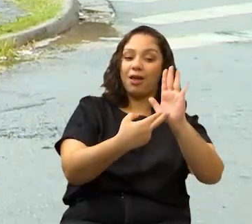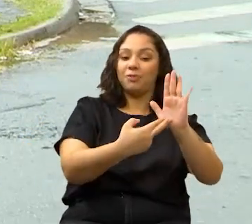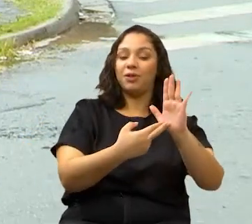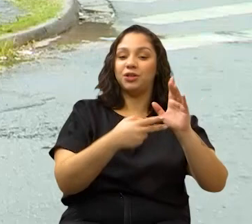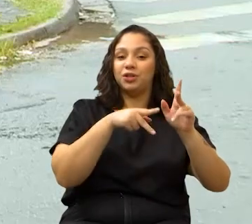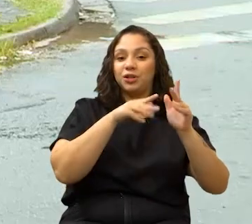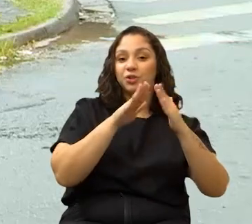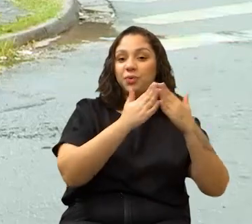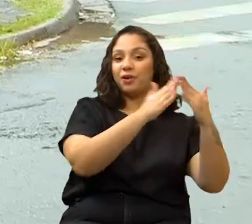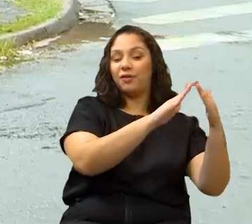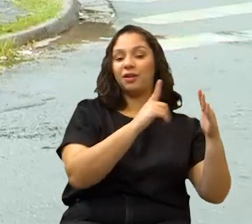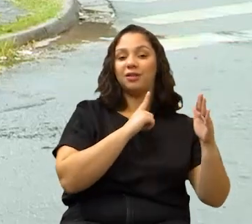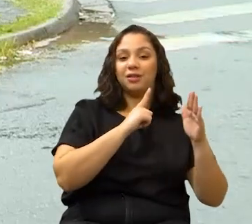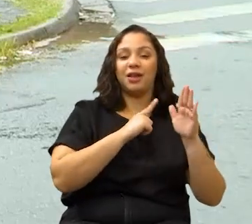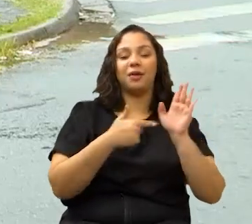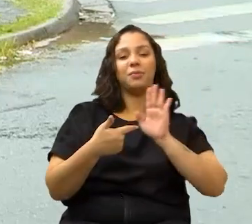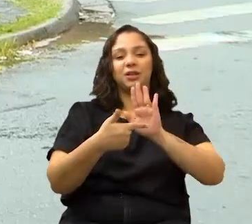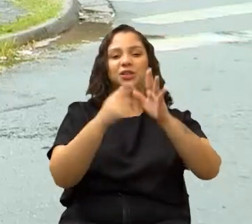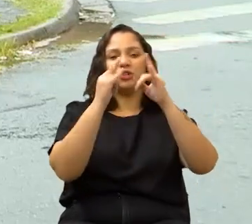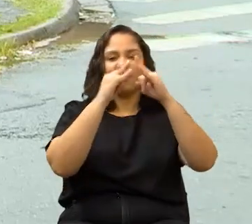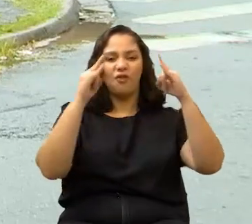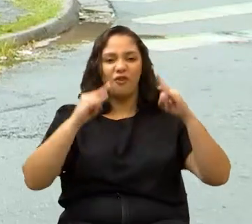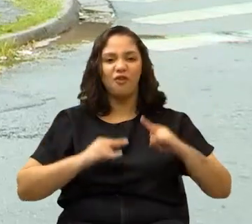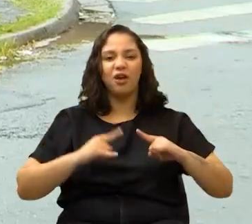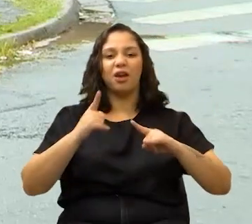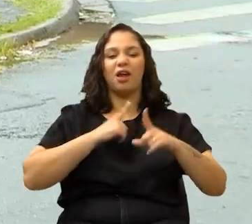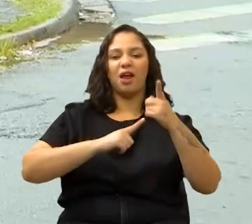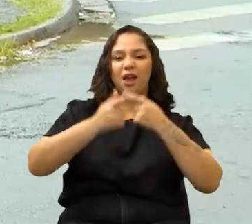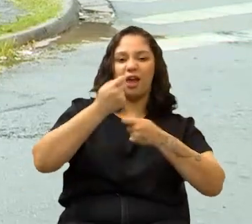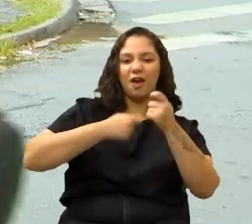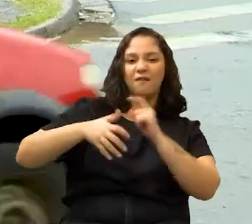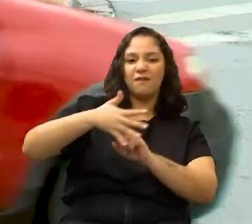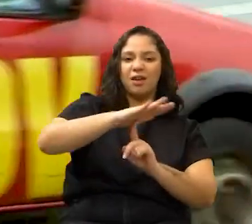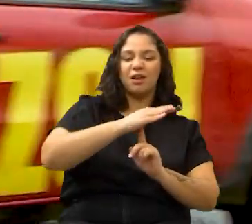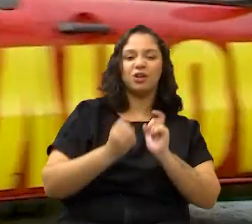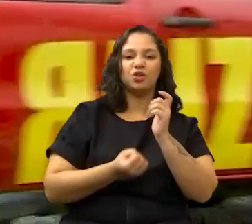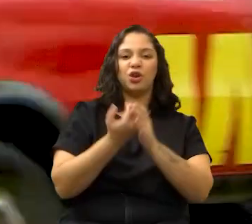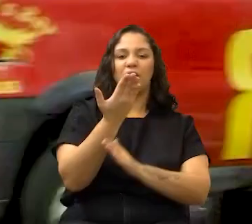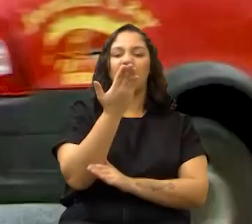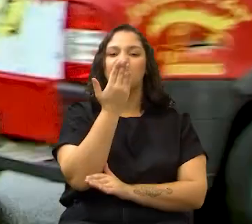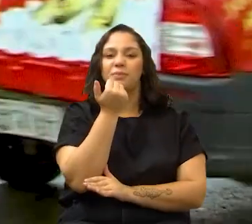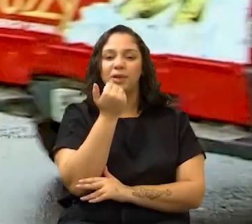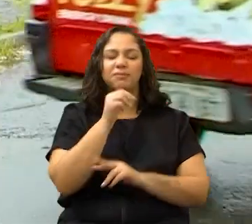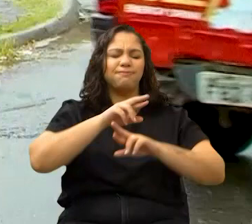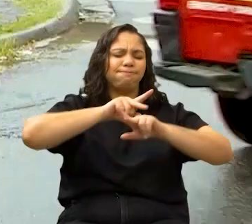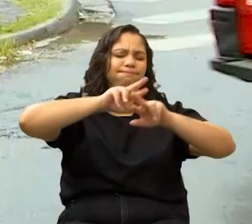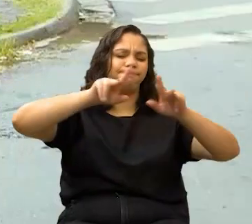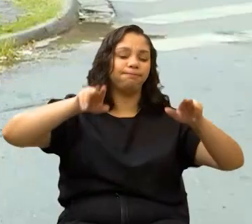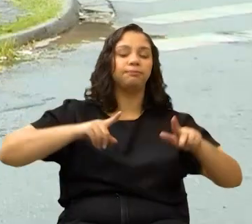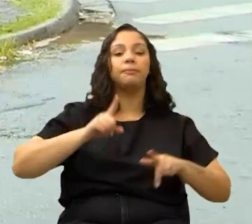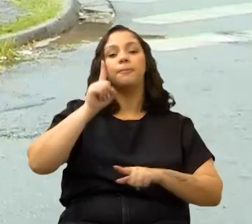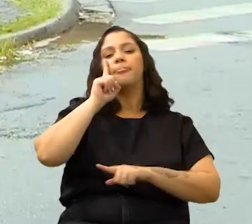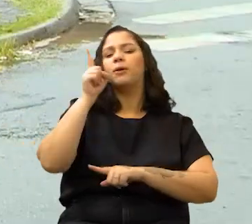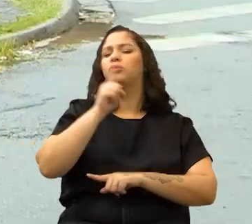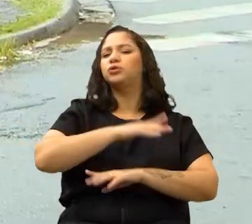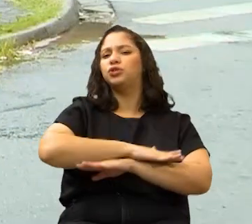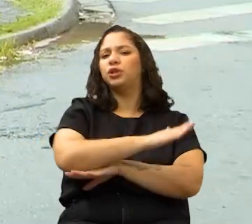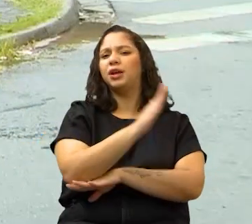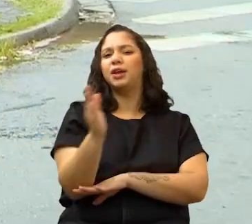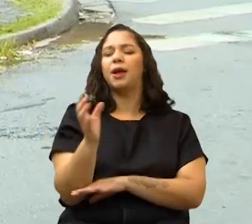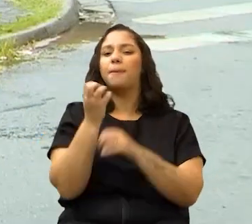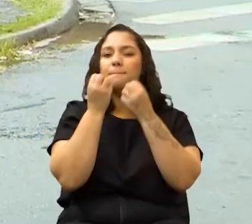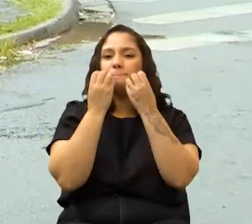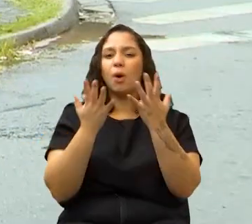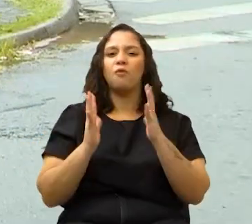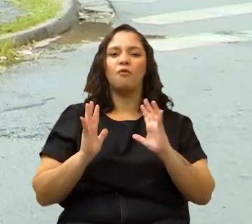apresentações musicais, de circo, ballroom, feira de economia criativa, alimentação. Então vai ser um dia aí bem bacana para o